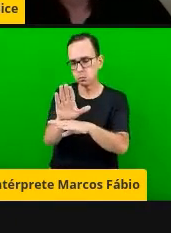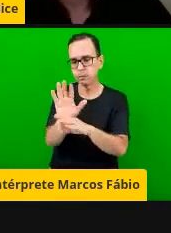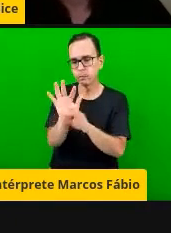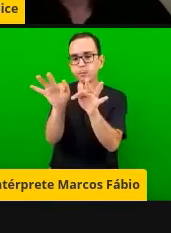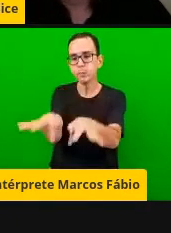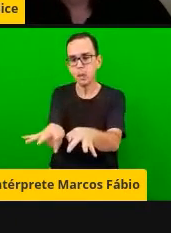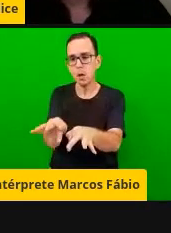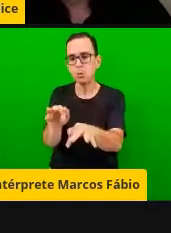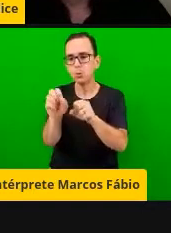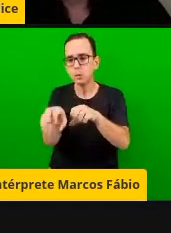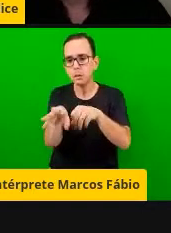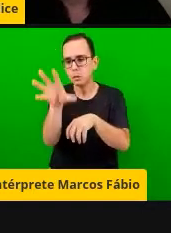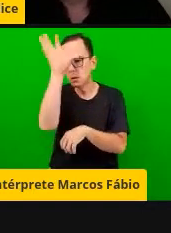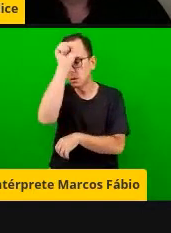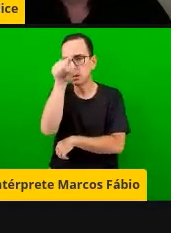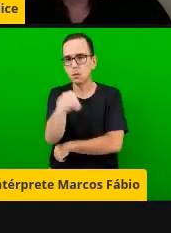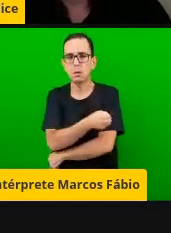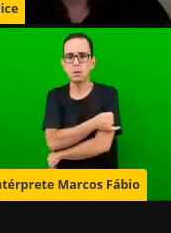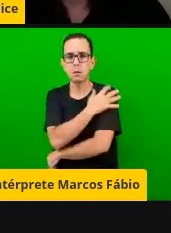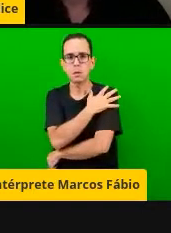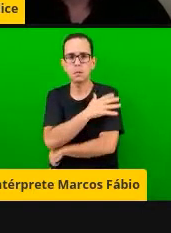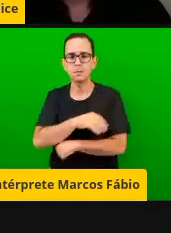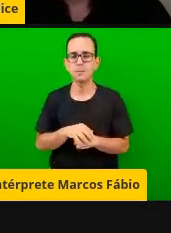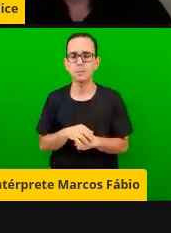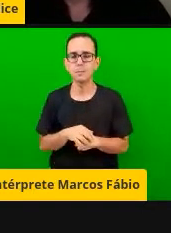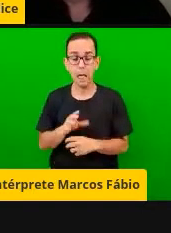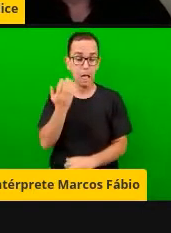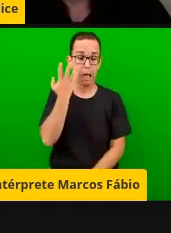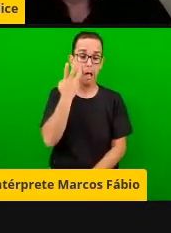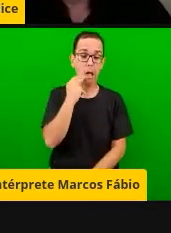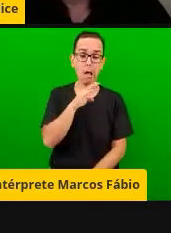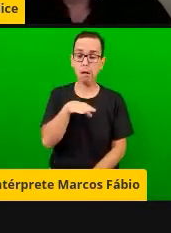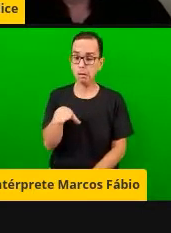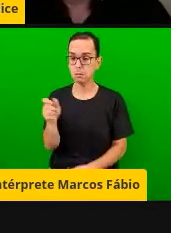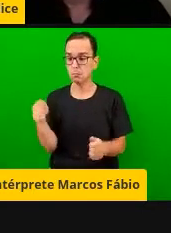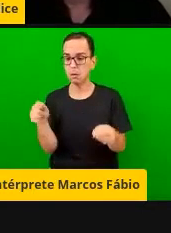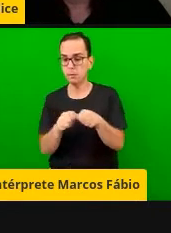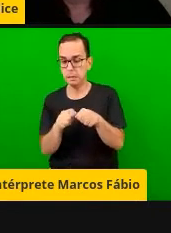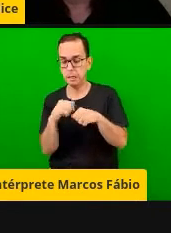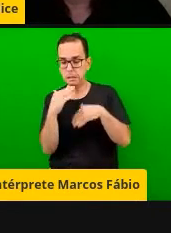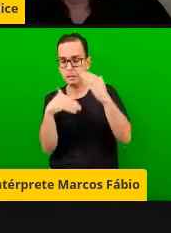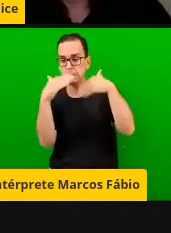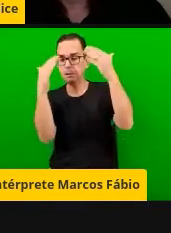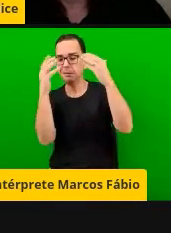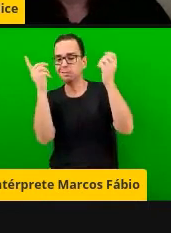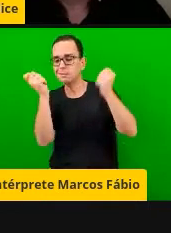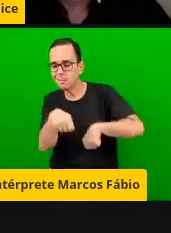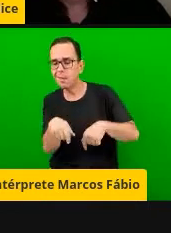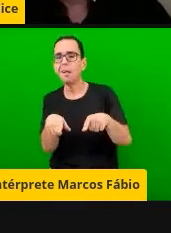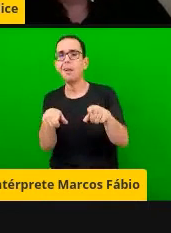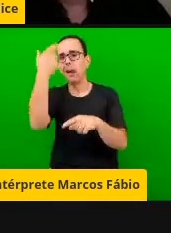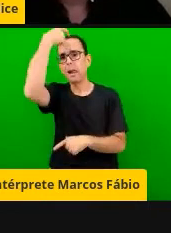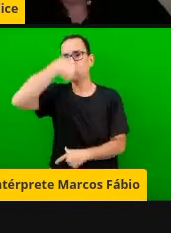ensino fundamental. Então, porque o ser humano, né, a criança, ela vai sendo construída, a gente ajuda nesse processo de construção da pessoa humana,